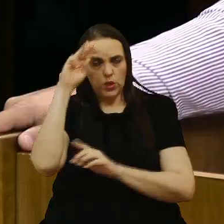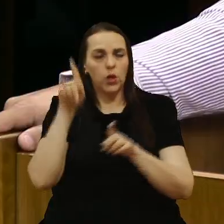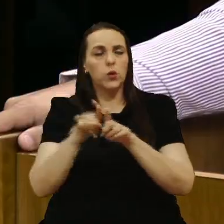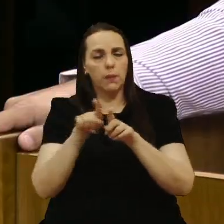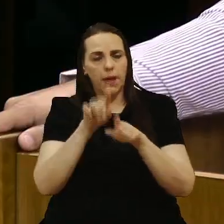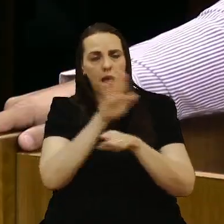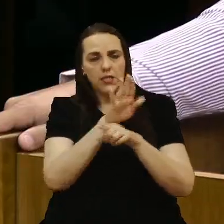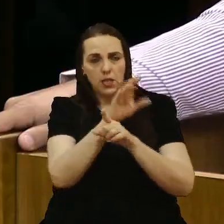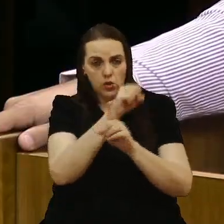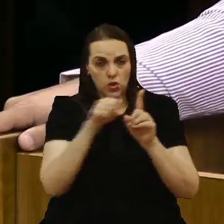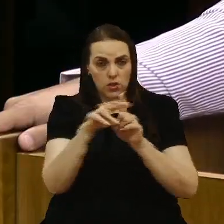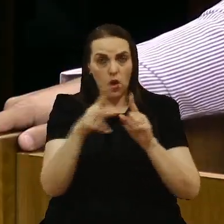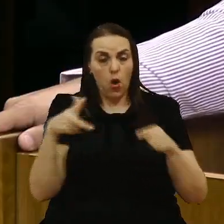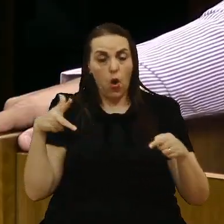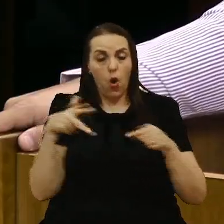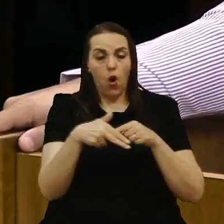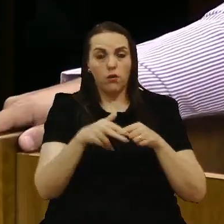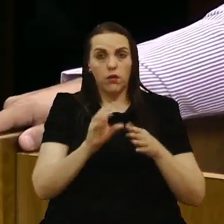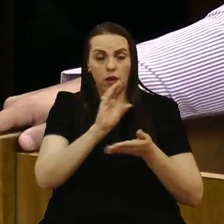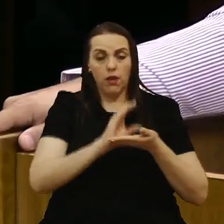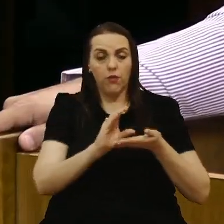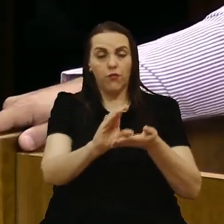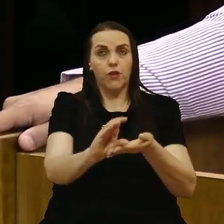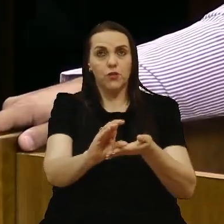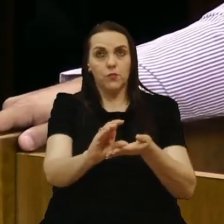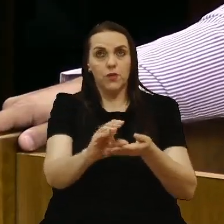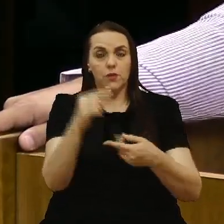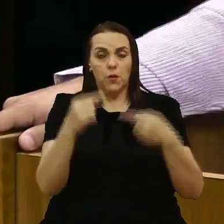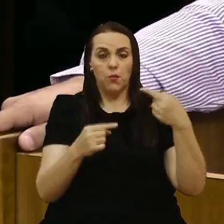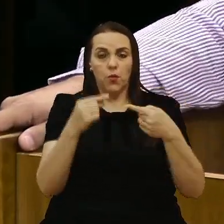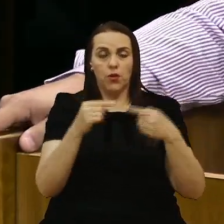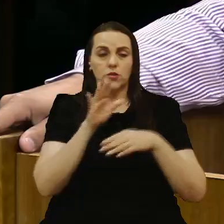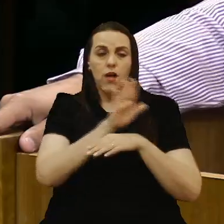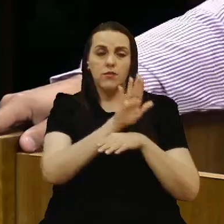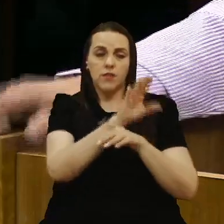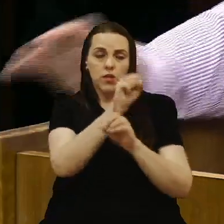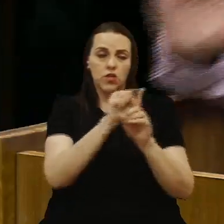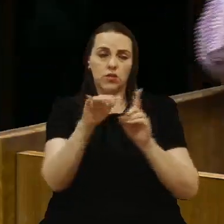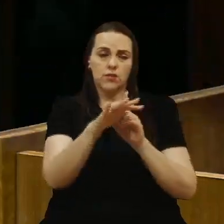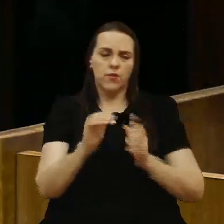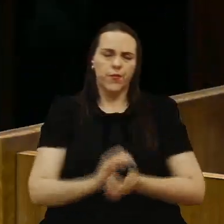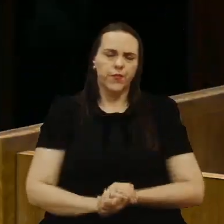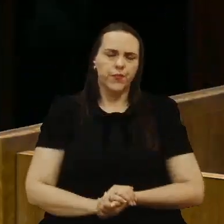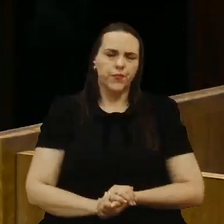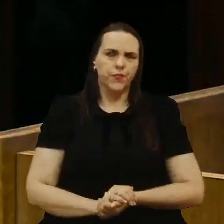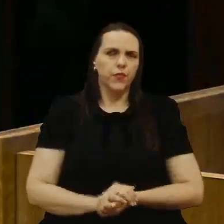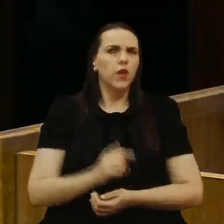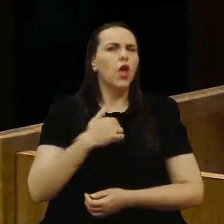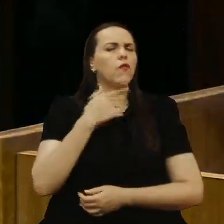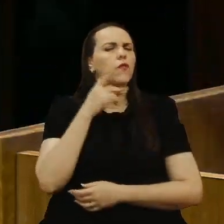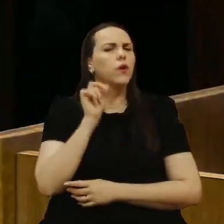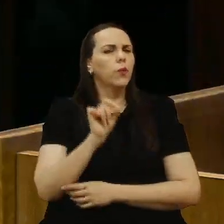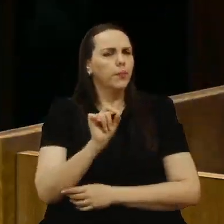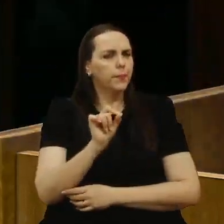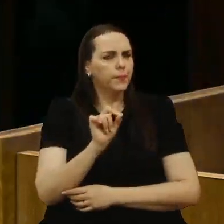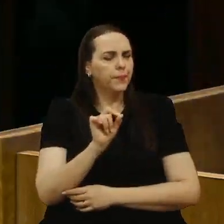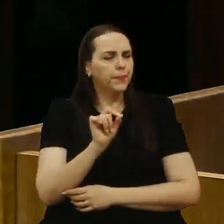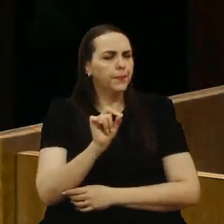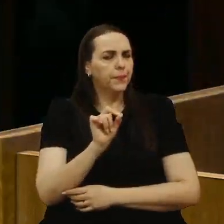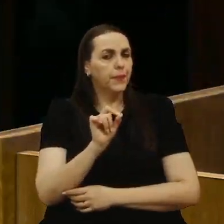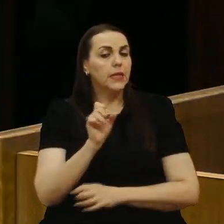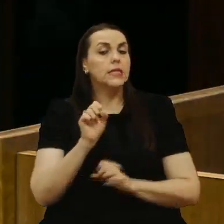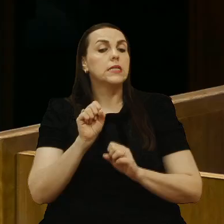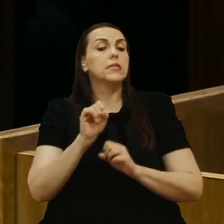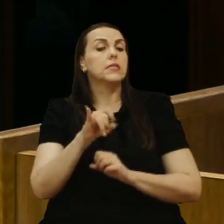corte nos investimentos para as políticas de assistência social. E eu vou dizer o seguinte, bom, se tem que